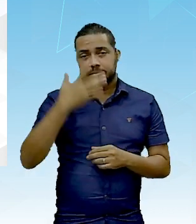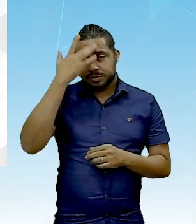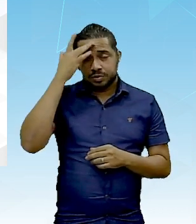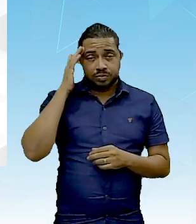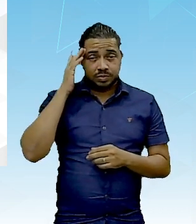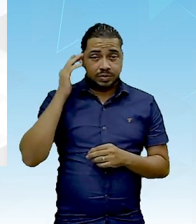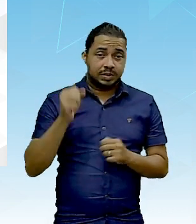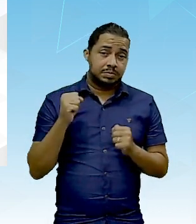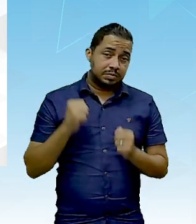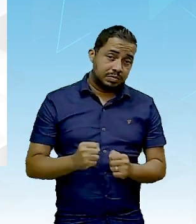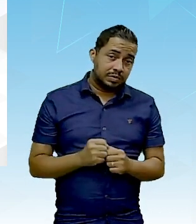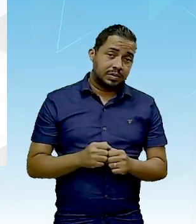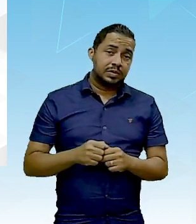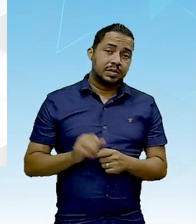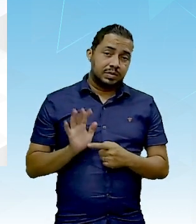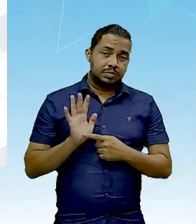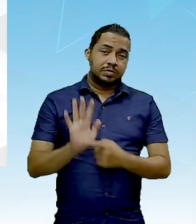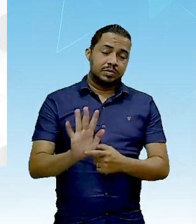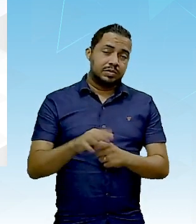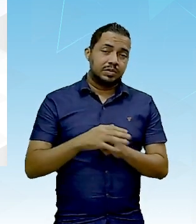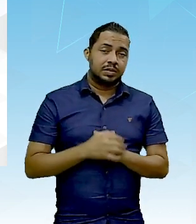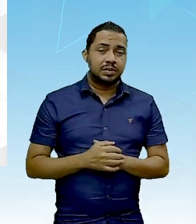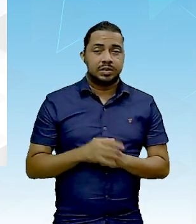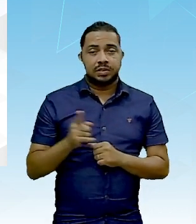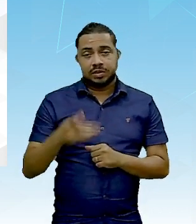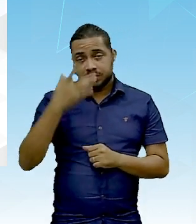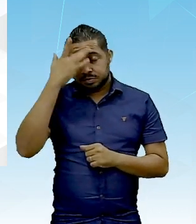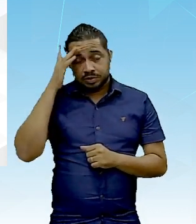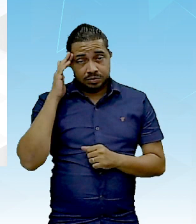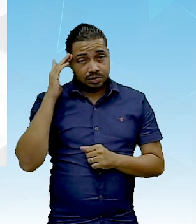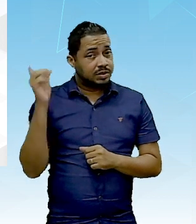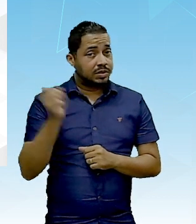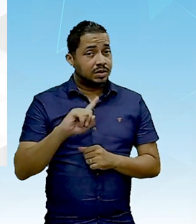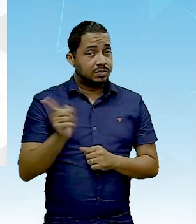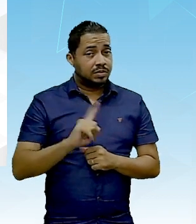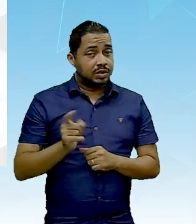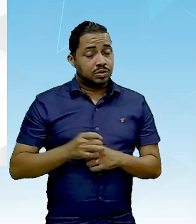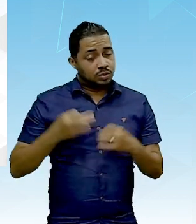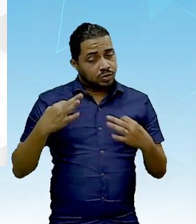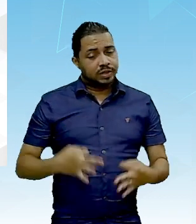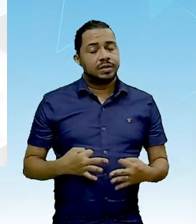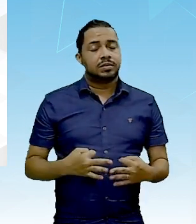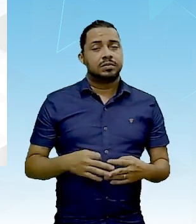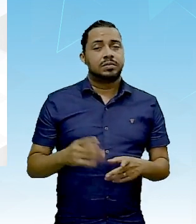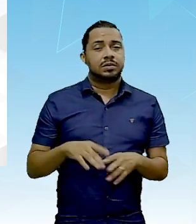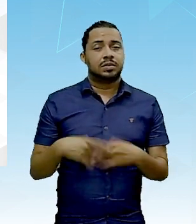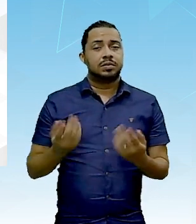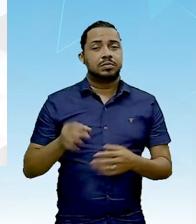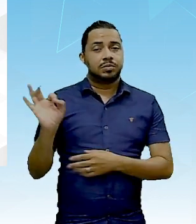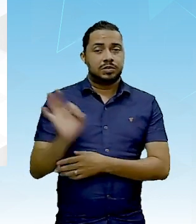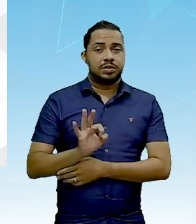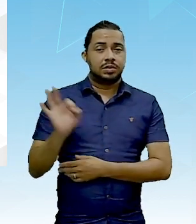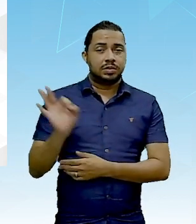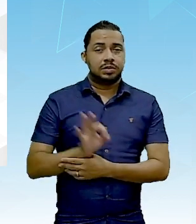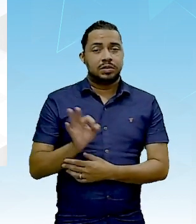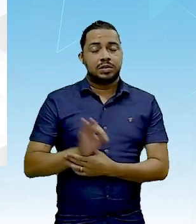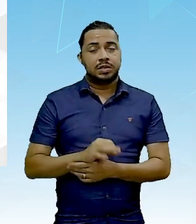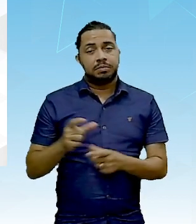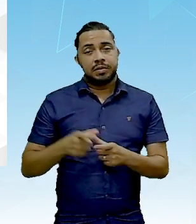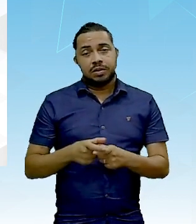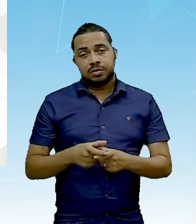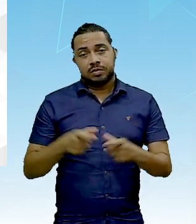pessoais, você pode identificar essas pessoas. E não é o ideal. Então, deixe em porcentagem. Por isso que a